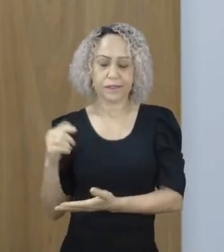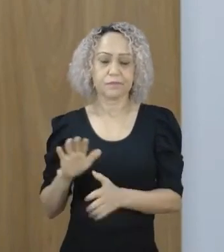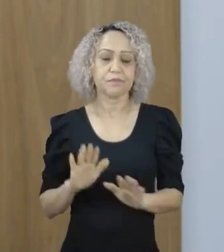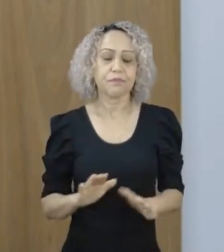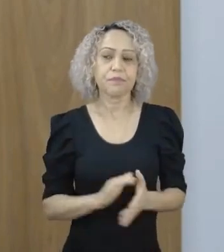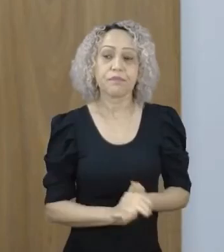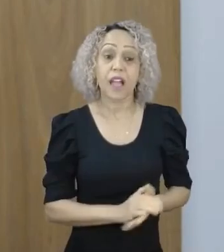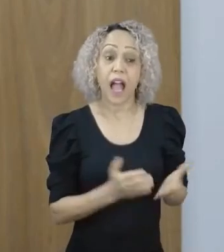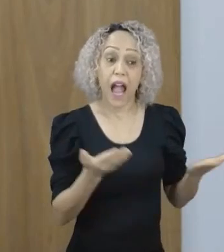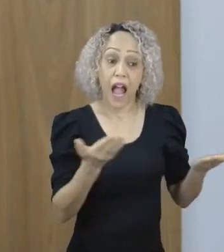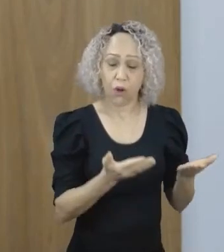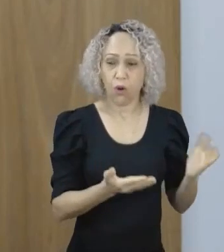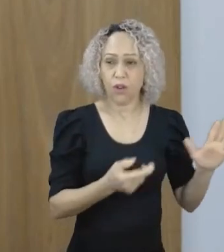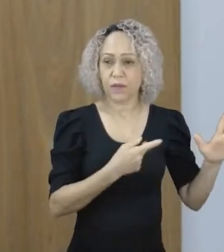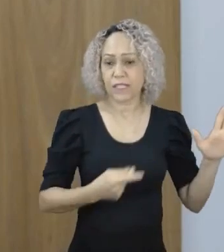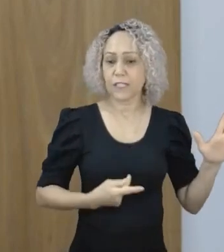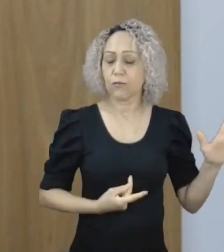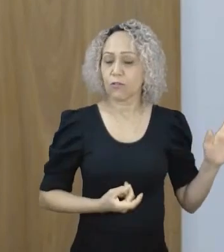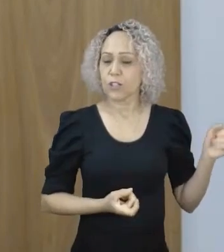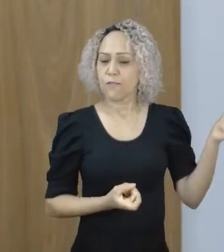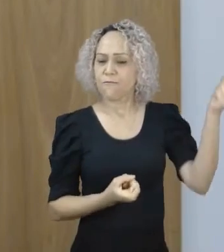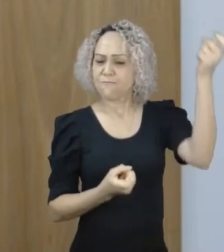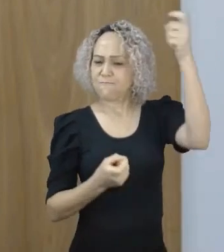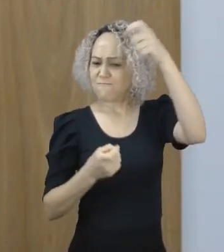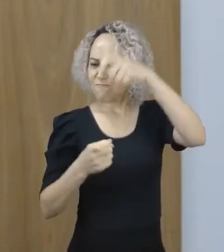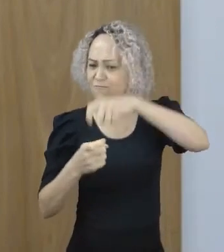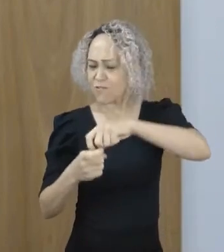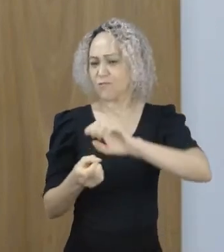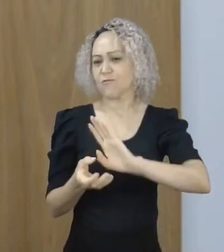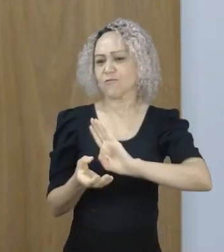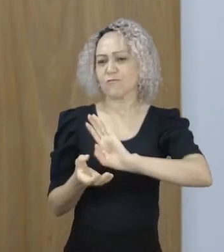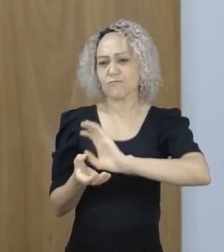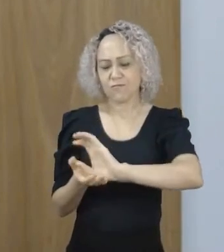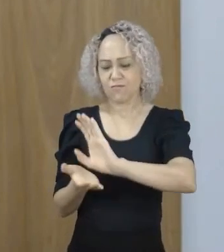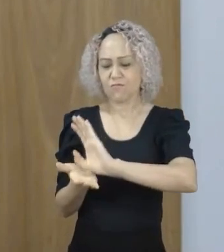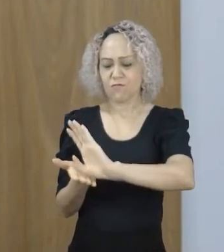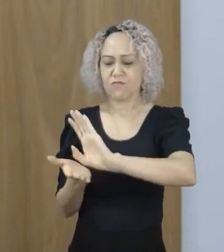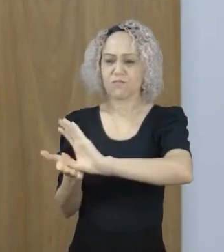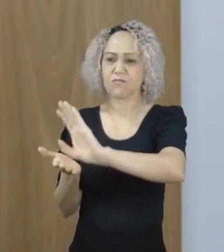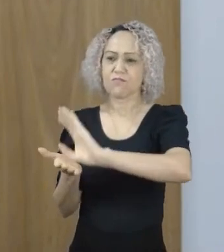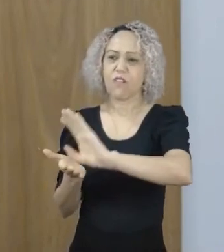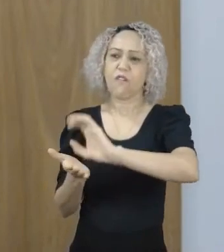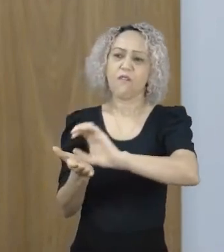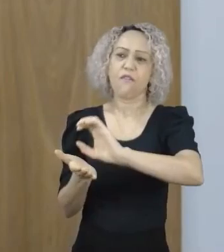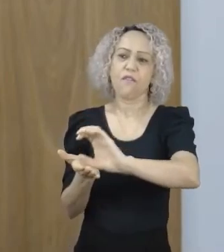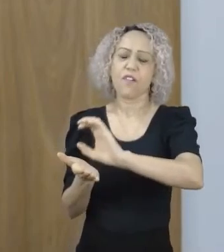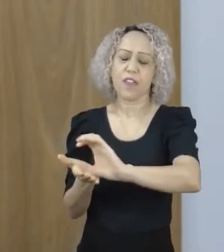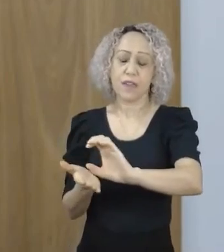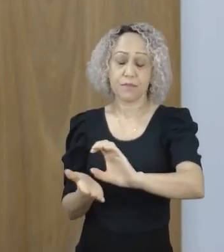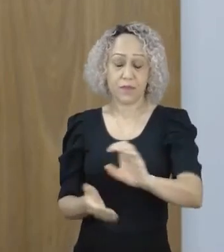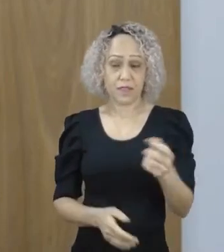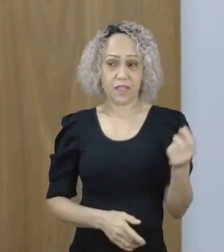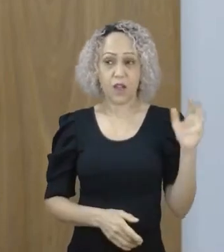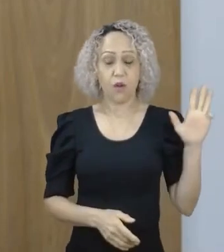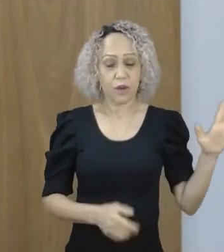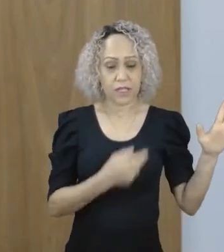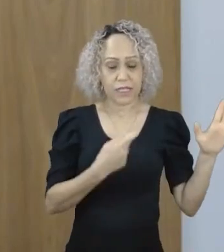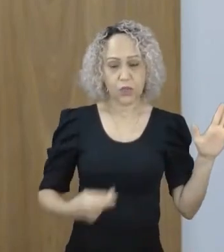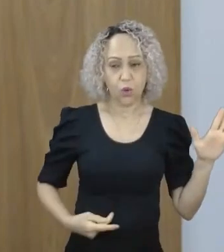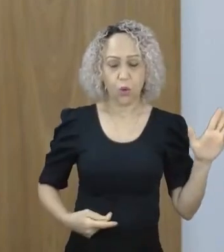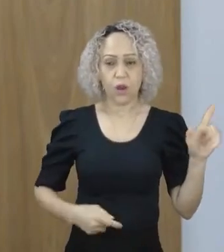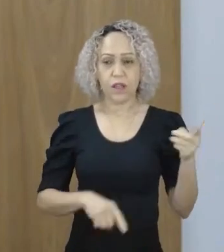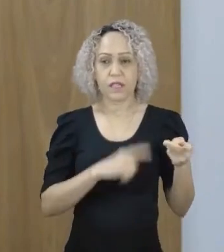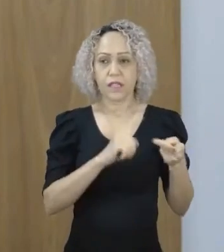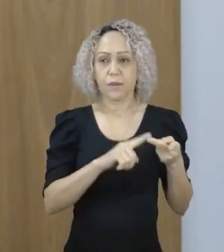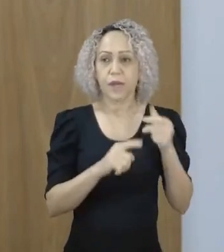Ministério da Saúde e a determinação do presidente Lula e da ministra Nízia é que não fica nas gavetas nenhum pedido de financiamento de